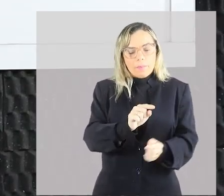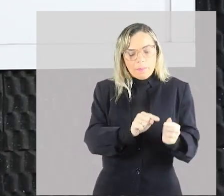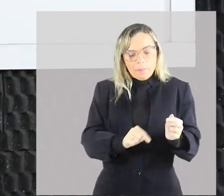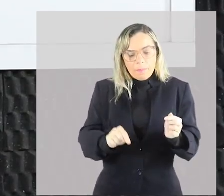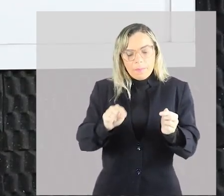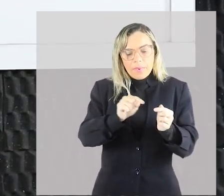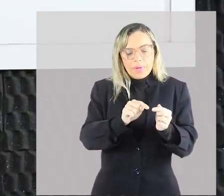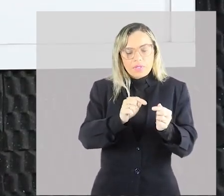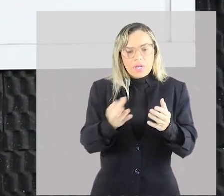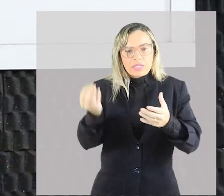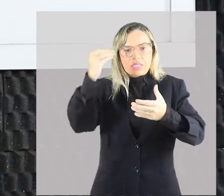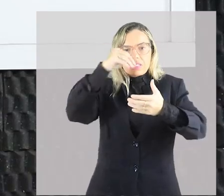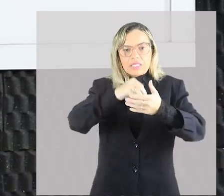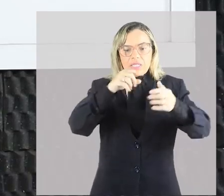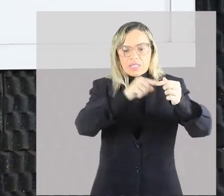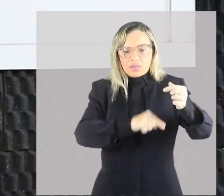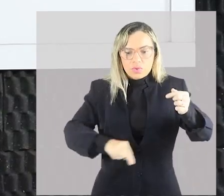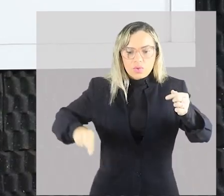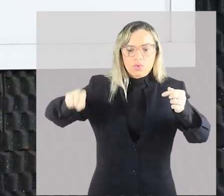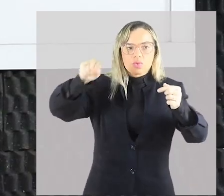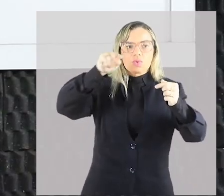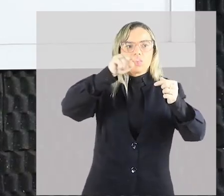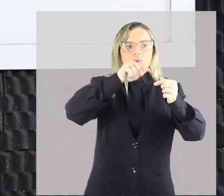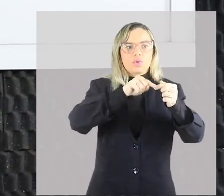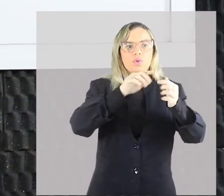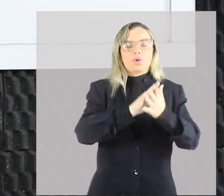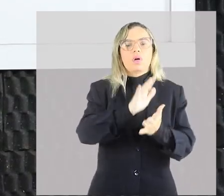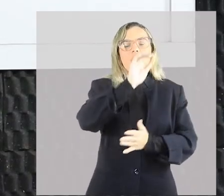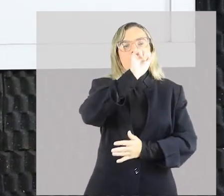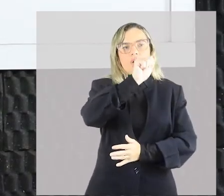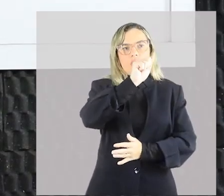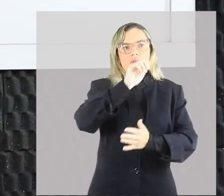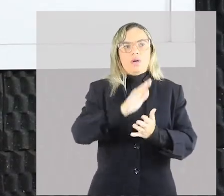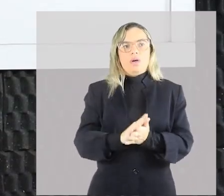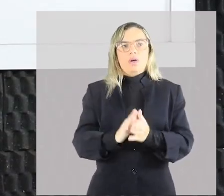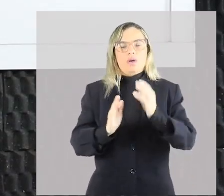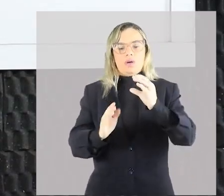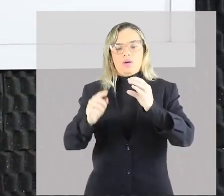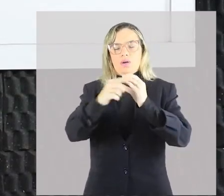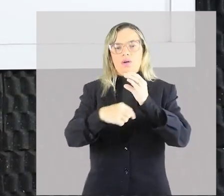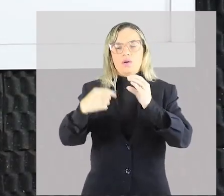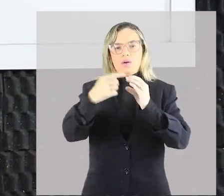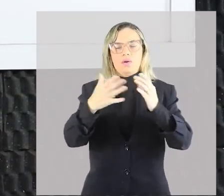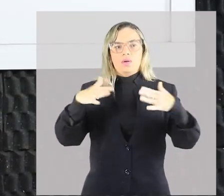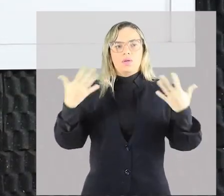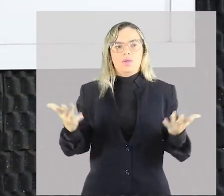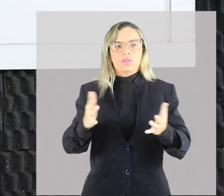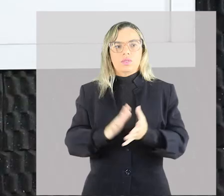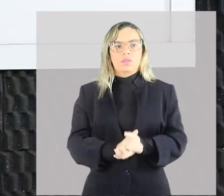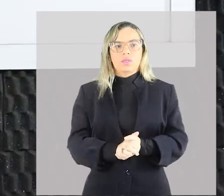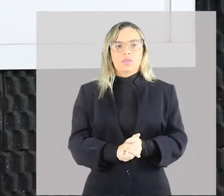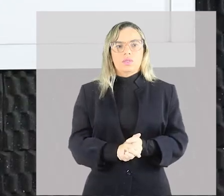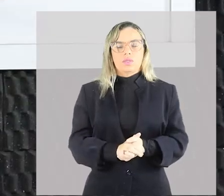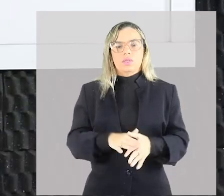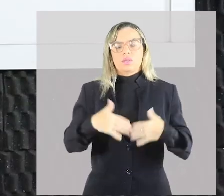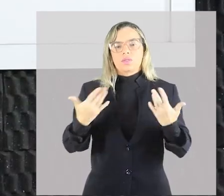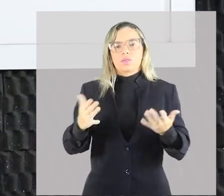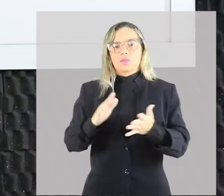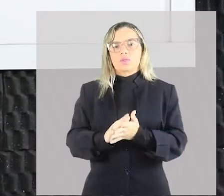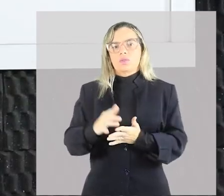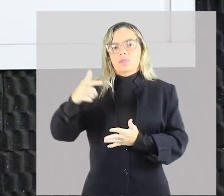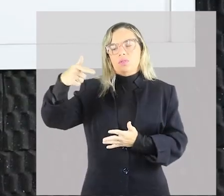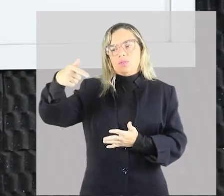dentro do conjunto A, ele está contido no conjunto A. Certo? Ah, professor, se não tiver todo, se eu tiver aqui, por exemplo, um